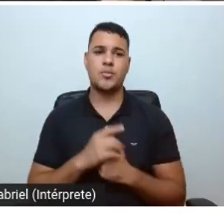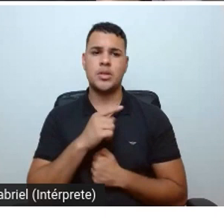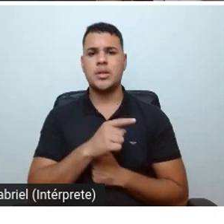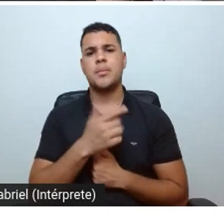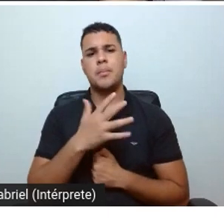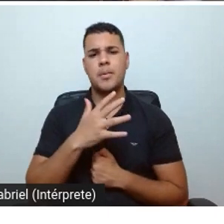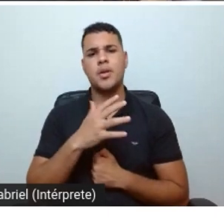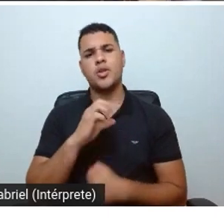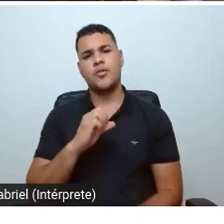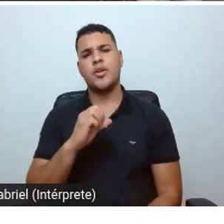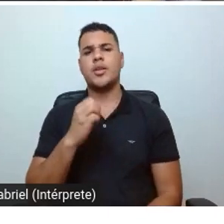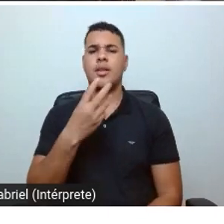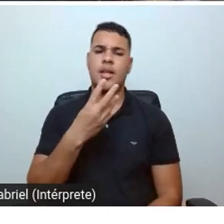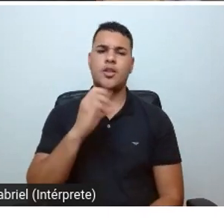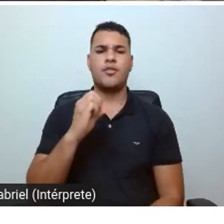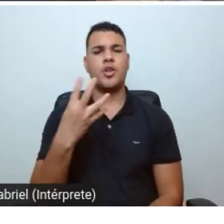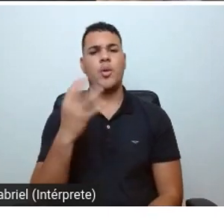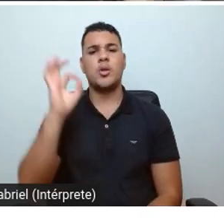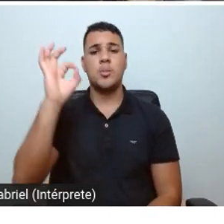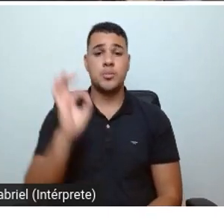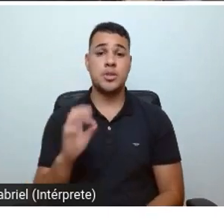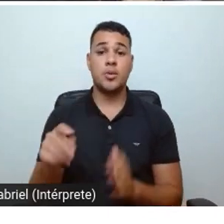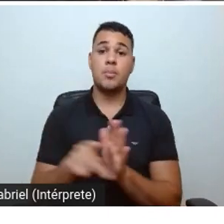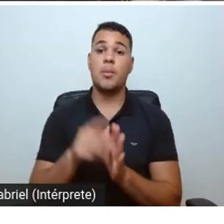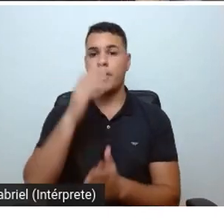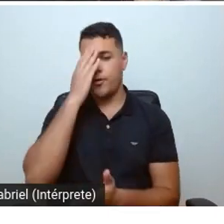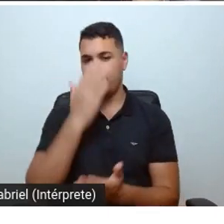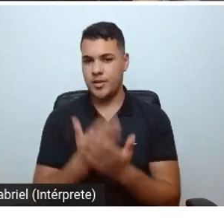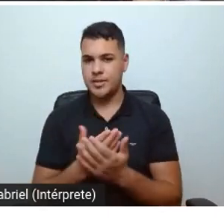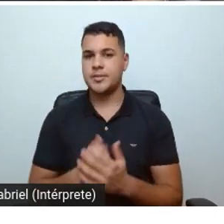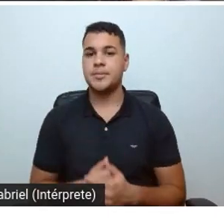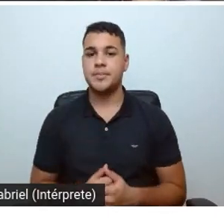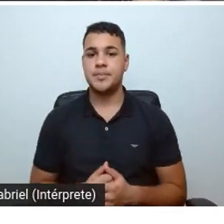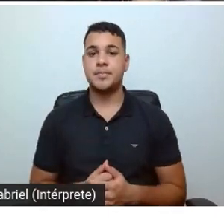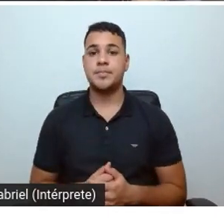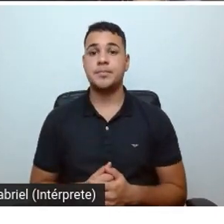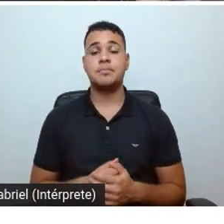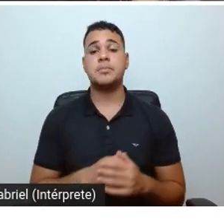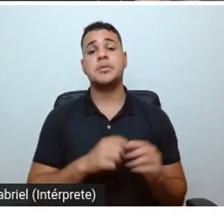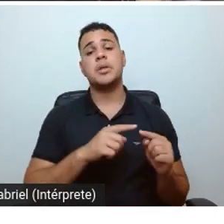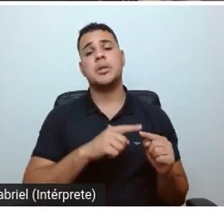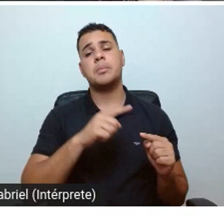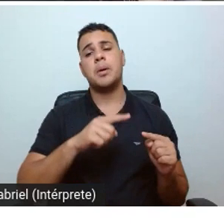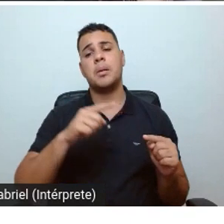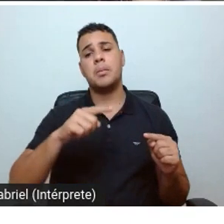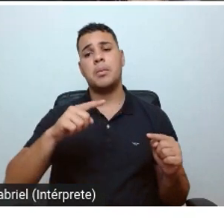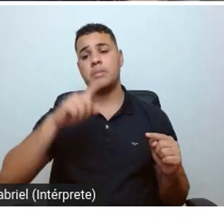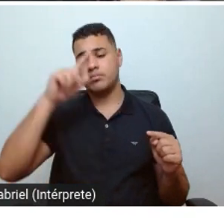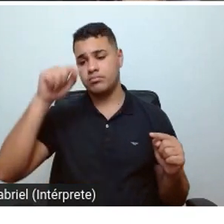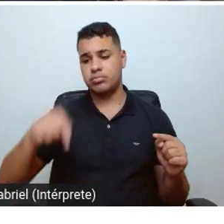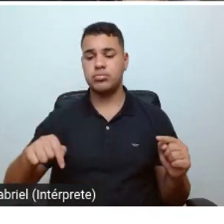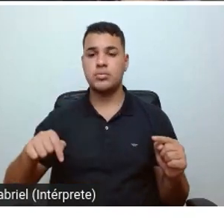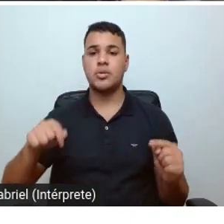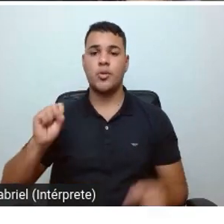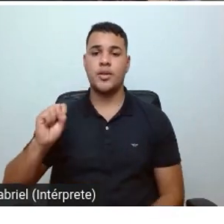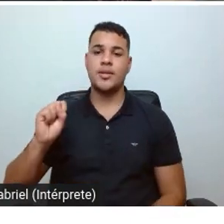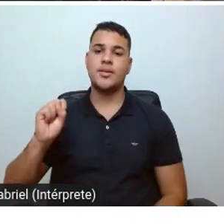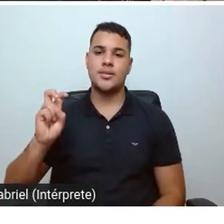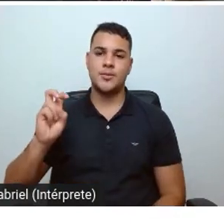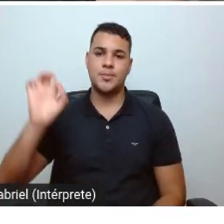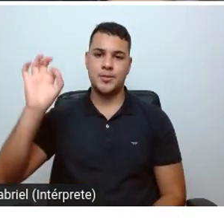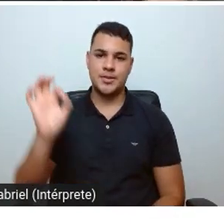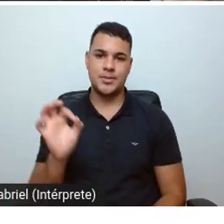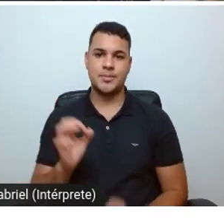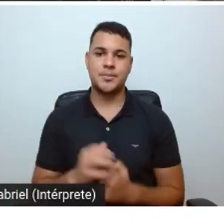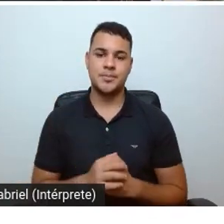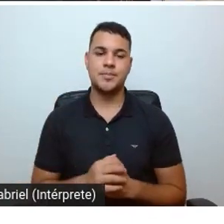ali 93, 94% de confiança. E de um dia para o outro, ele caiu para 85%, né?